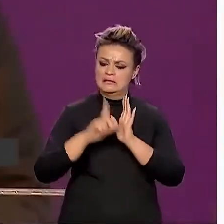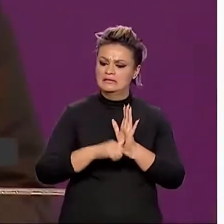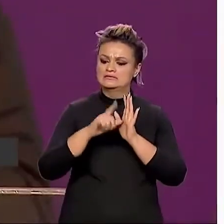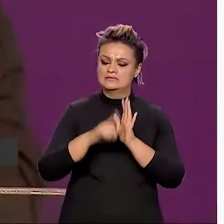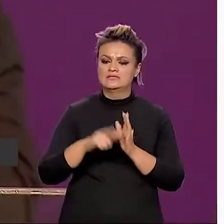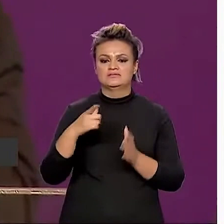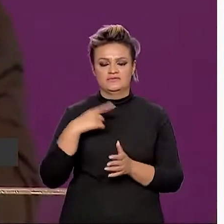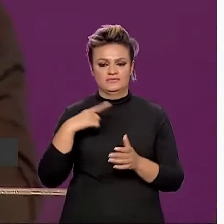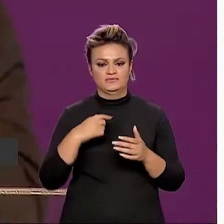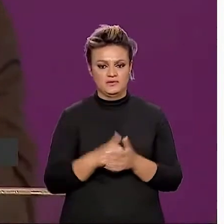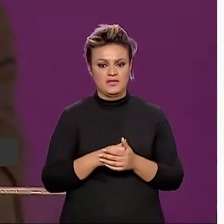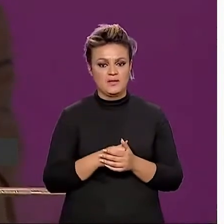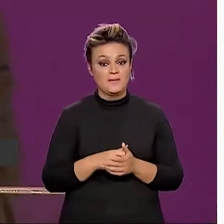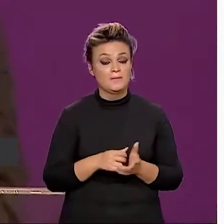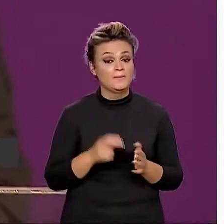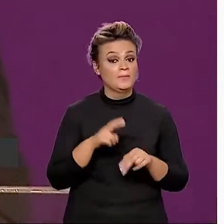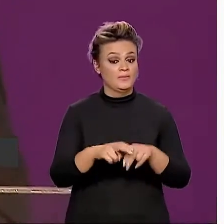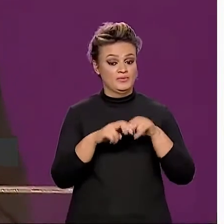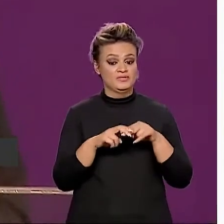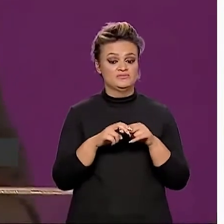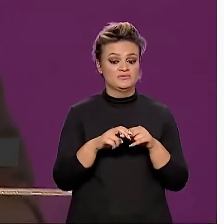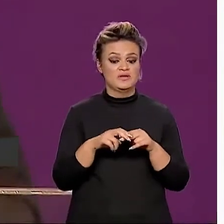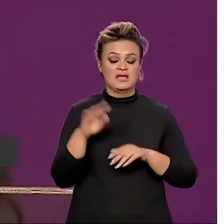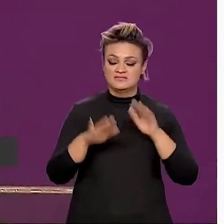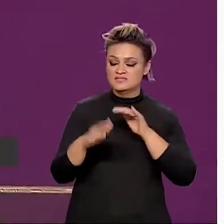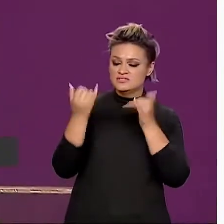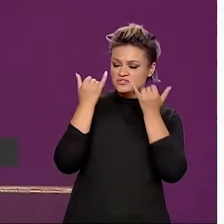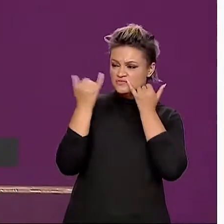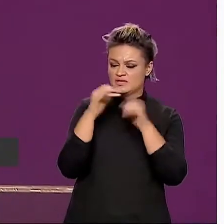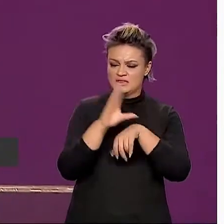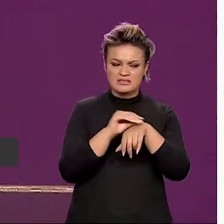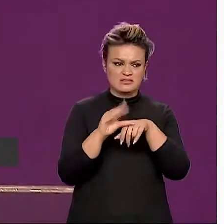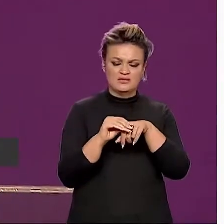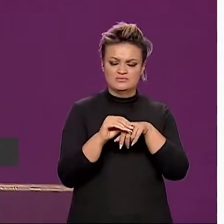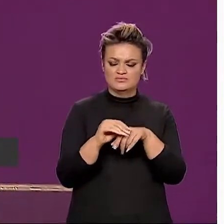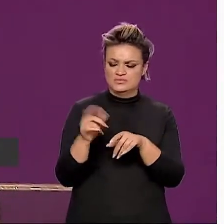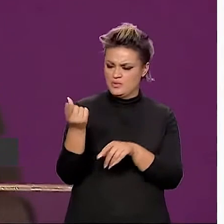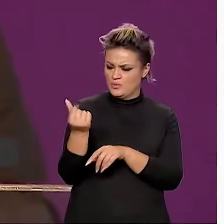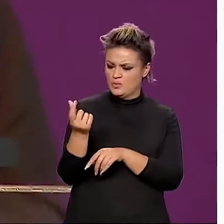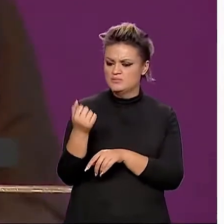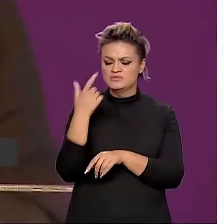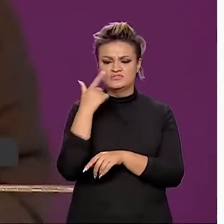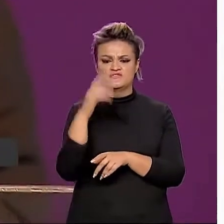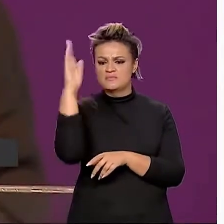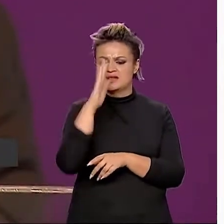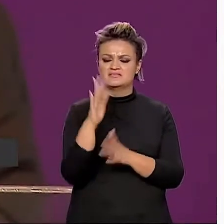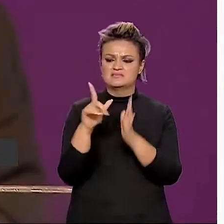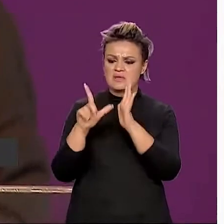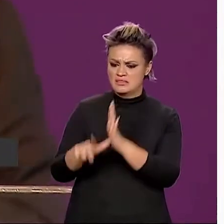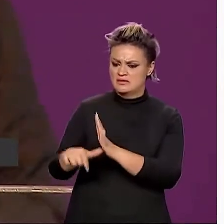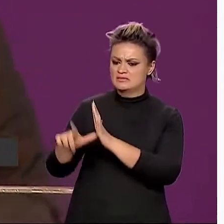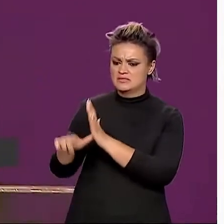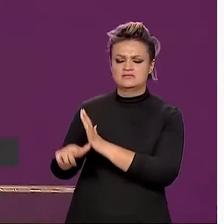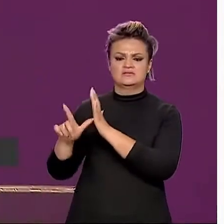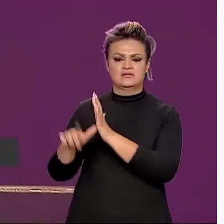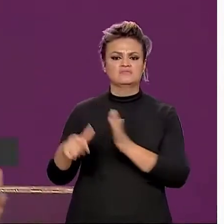É por isso que muitas vezes a gente pega os dados socioeconômicos e a gente vê o Brasil tão atrasado.